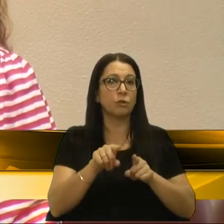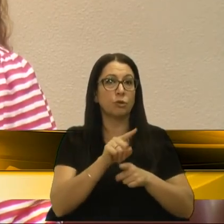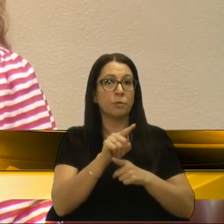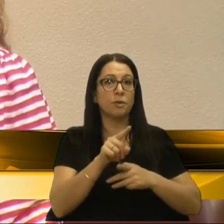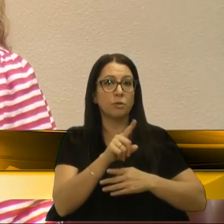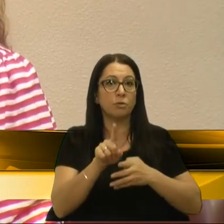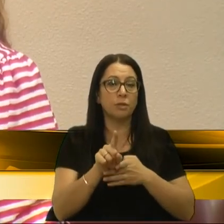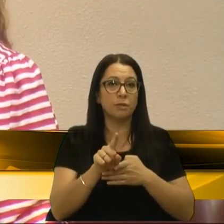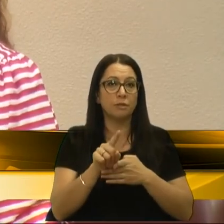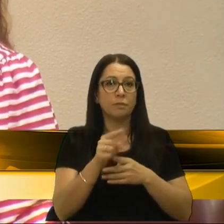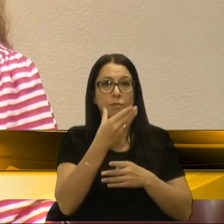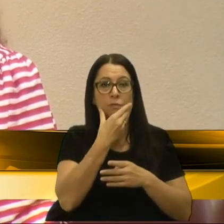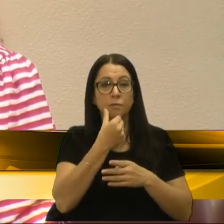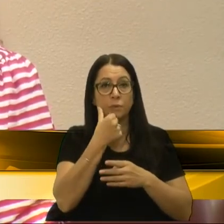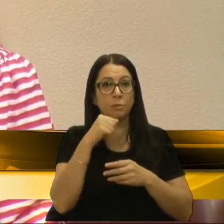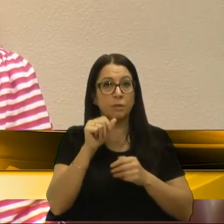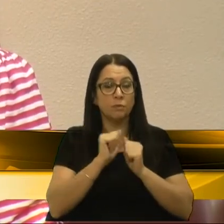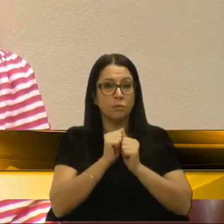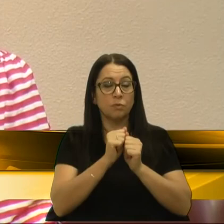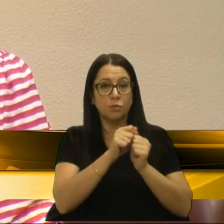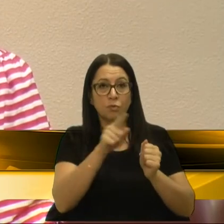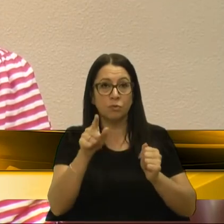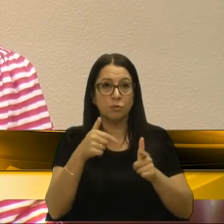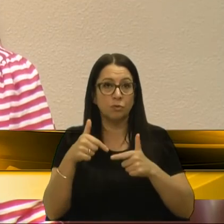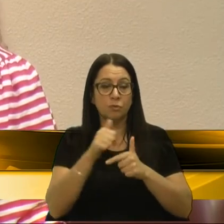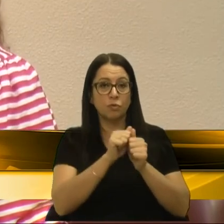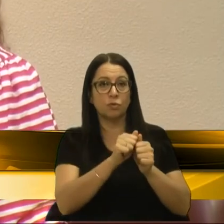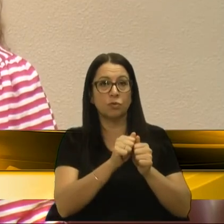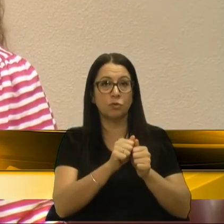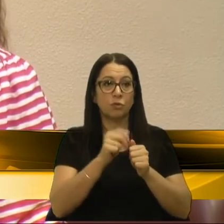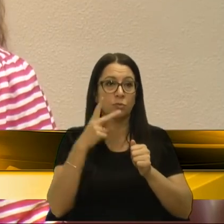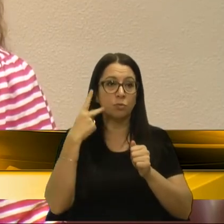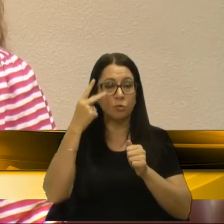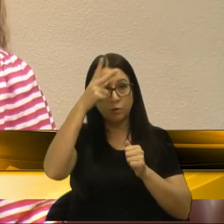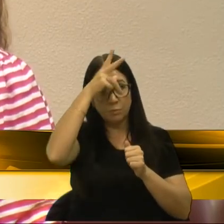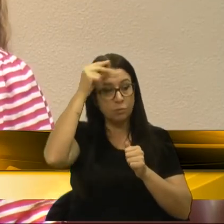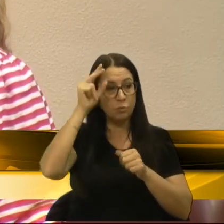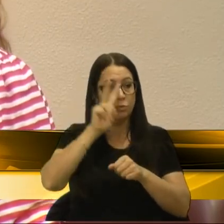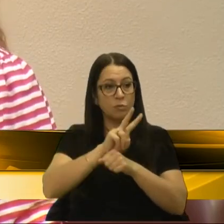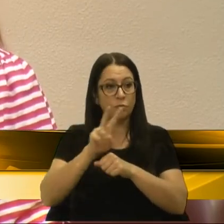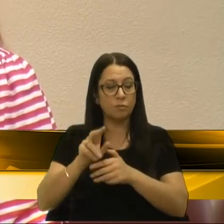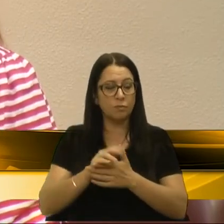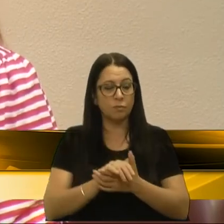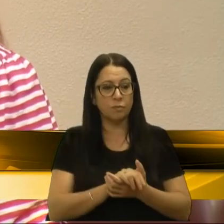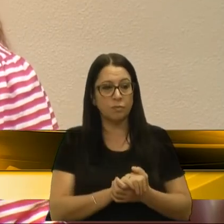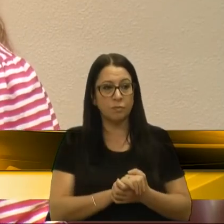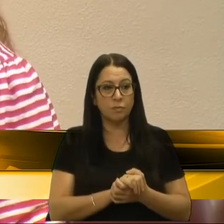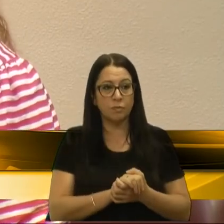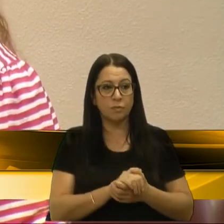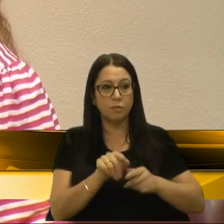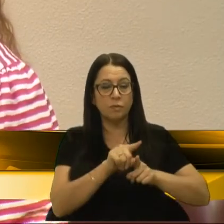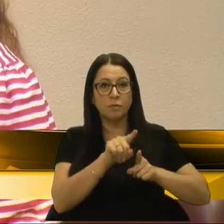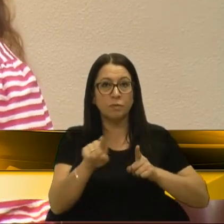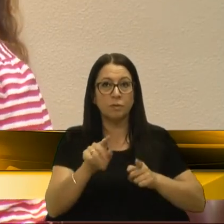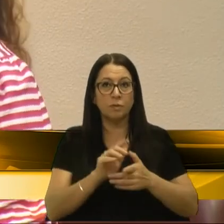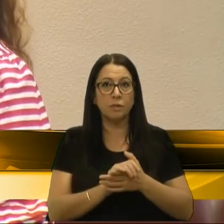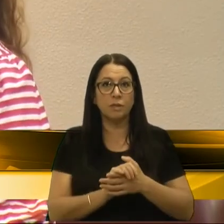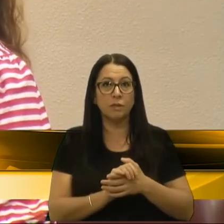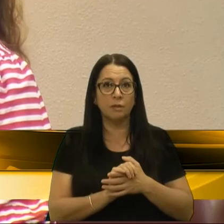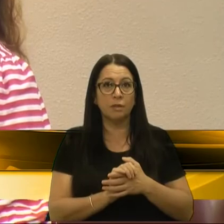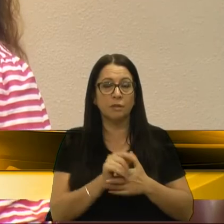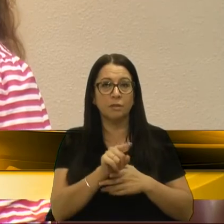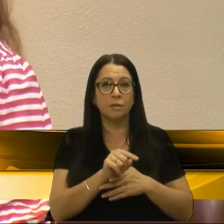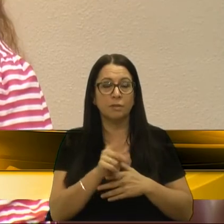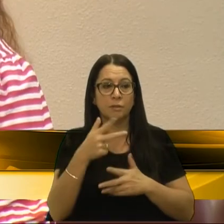mulheres, né? Os homens precisam estar trabalhando por políticas públicas de proteção, amparo e defesa da mulher. E a